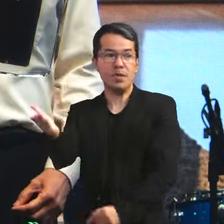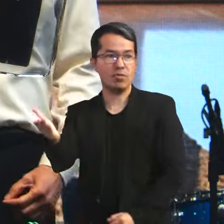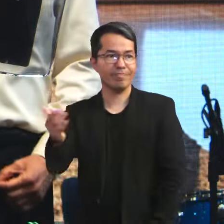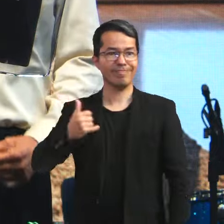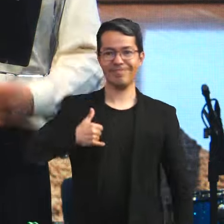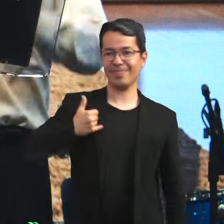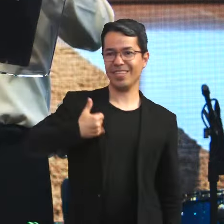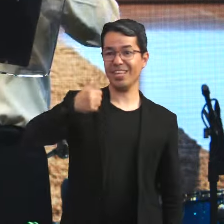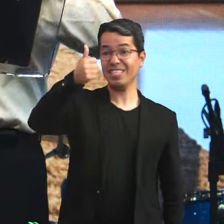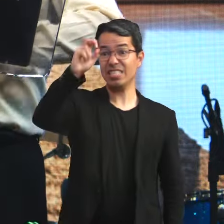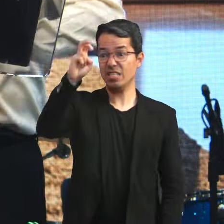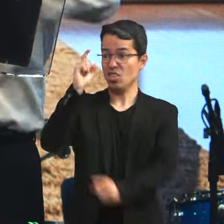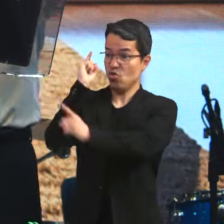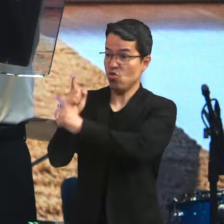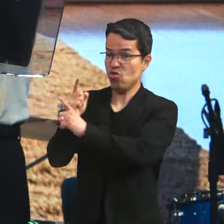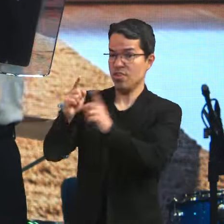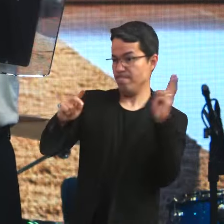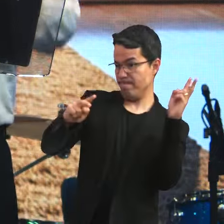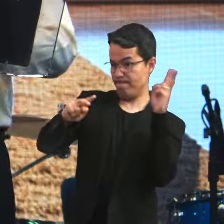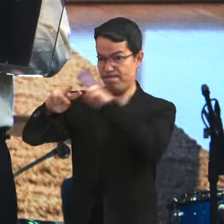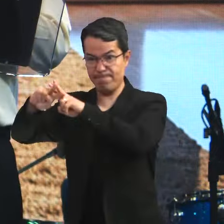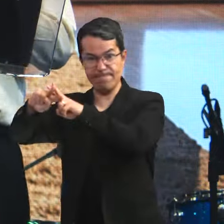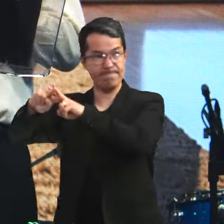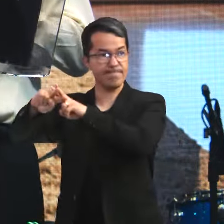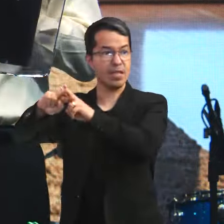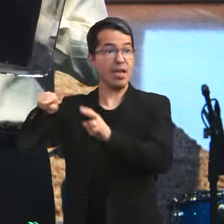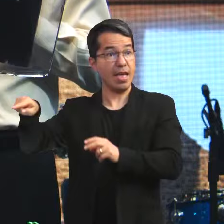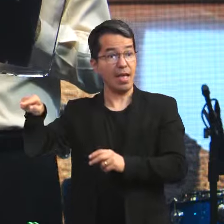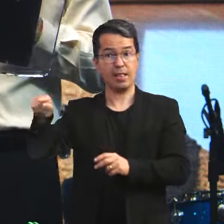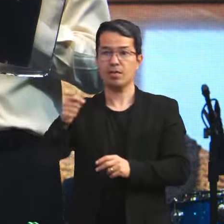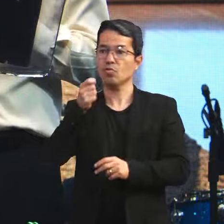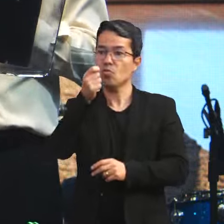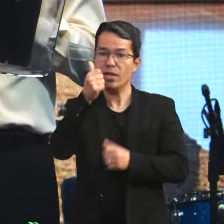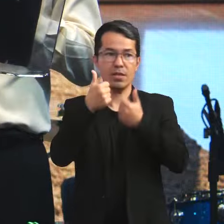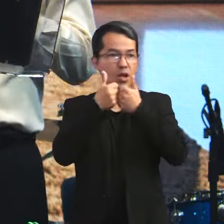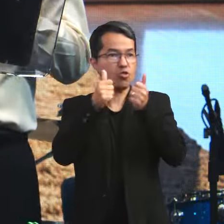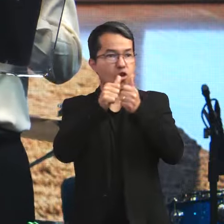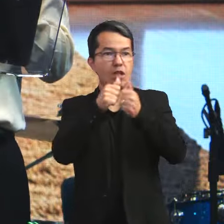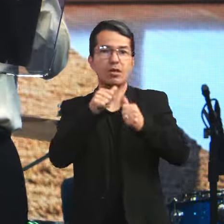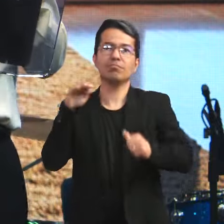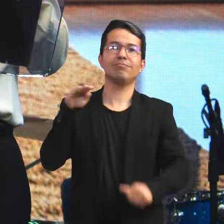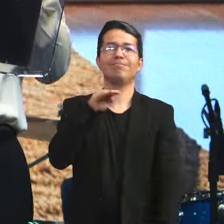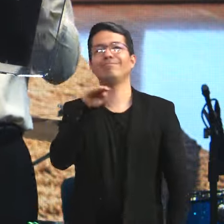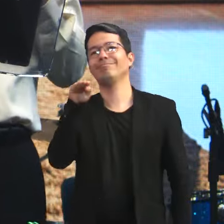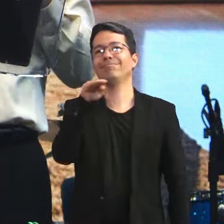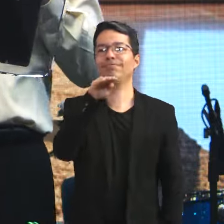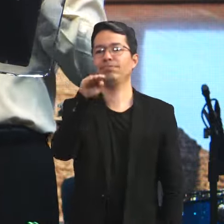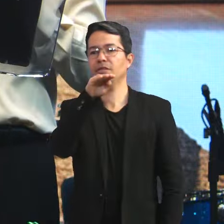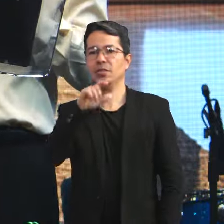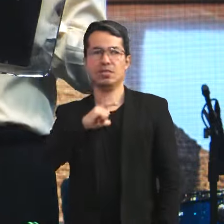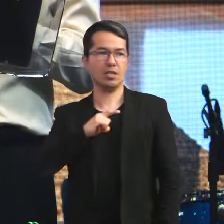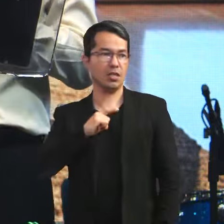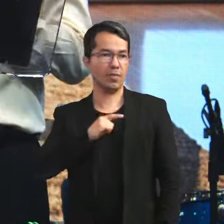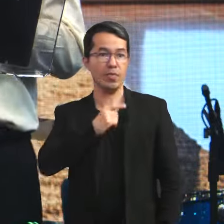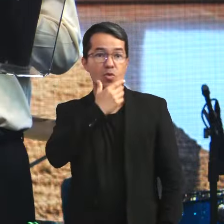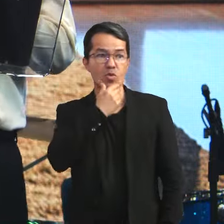15 anos de idade iem aobs Ele estava num ônibus indo pra escola quando